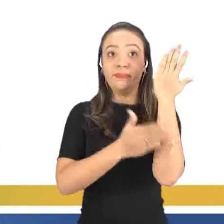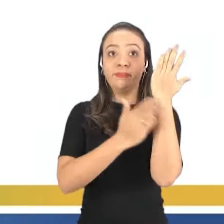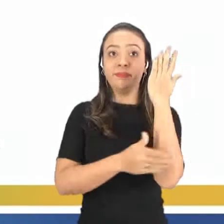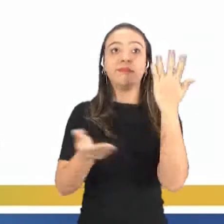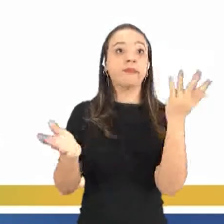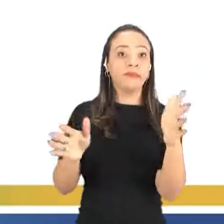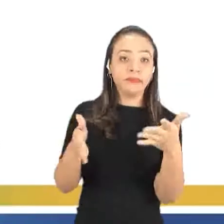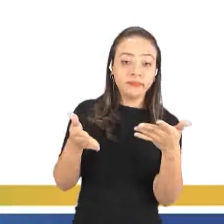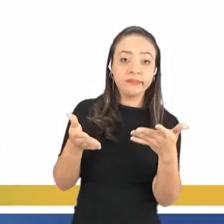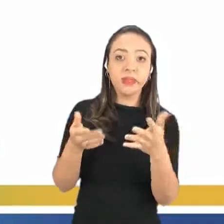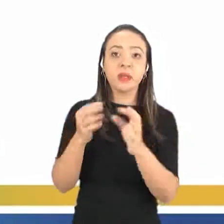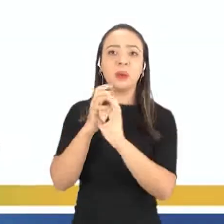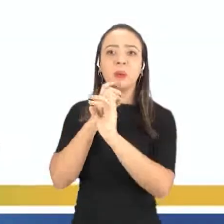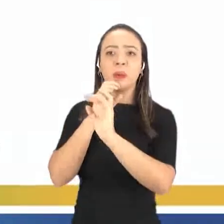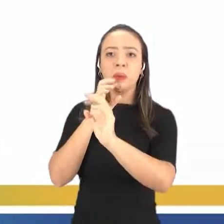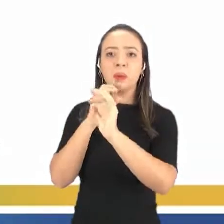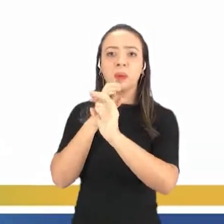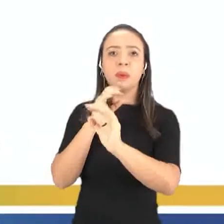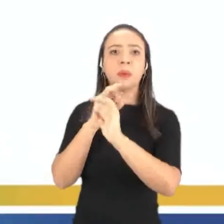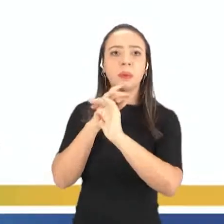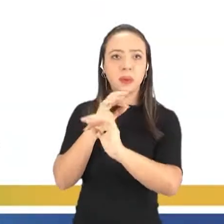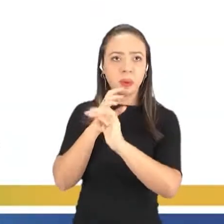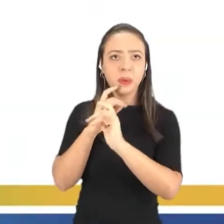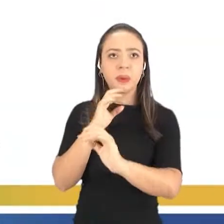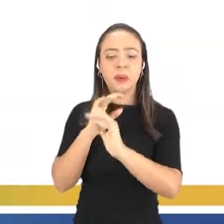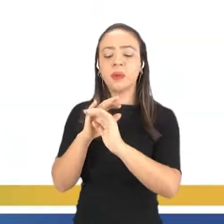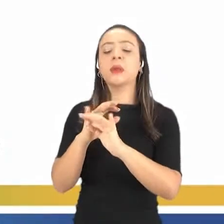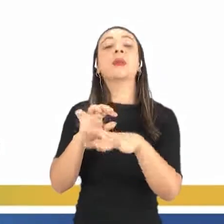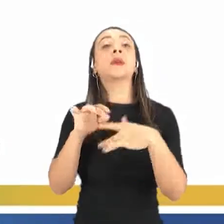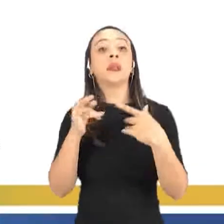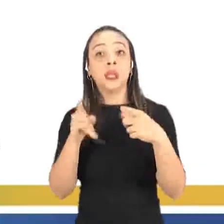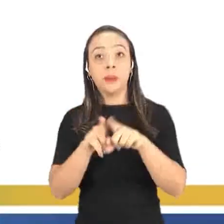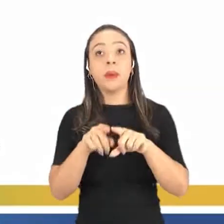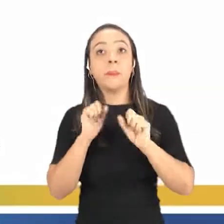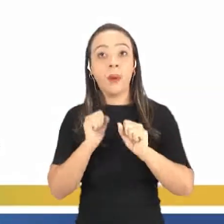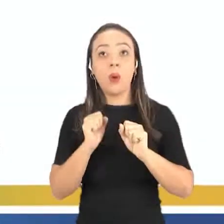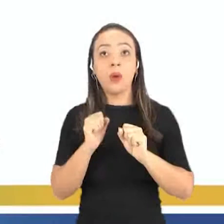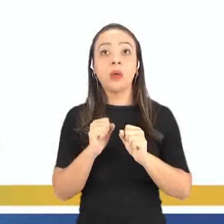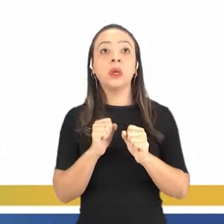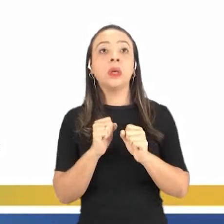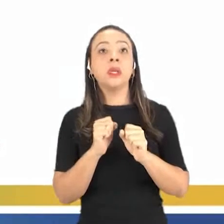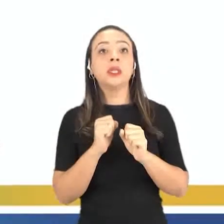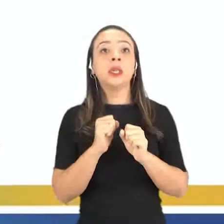ter o formato cilíndrico ou o formato de concha.